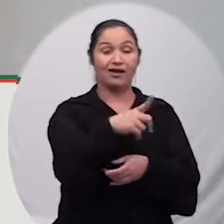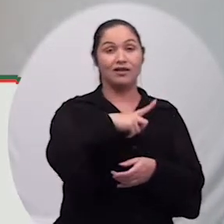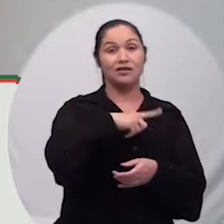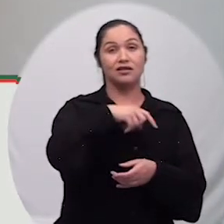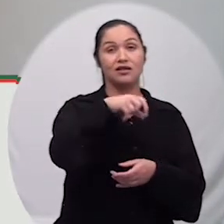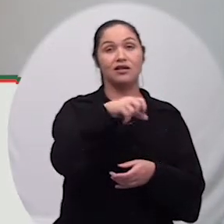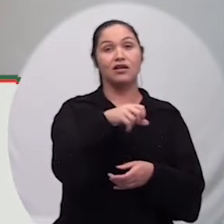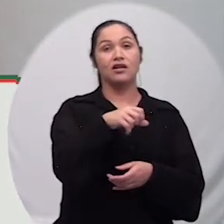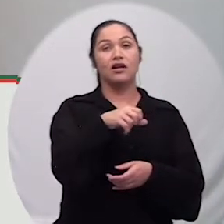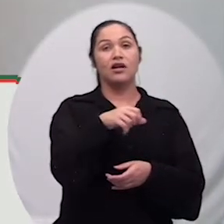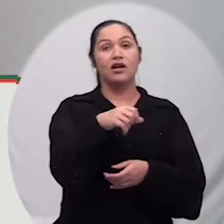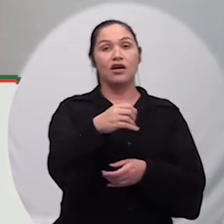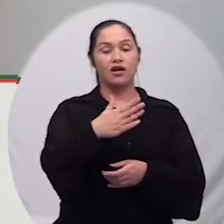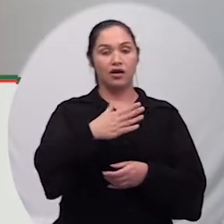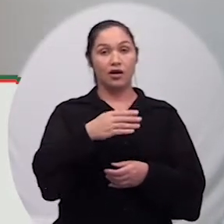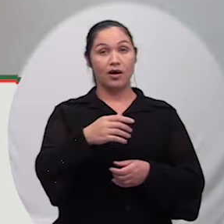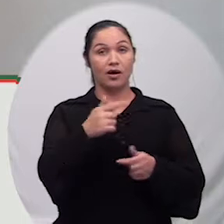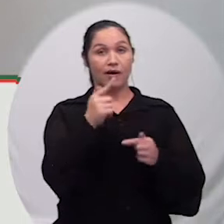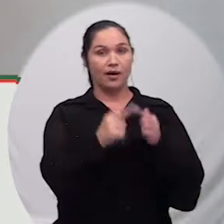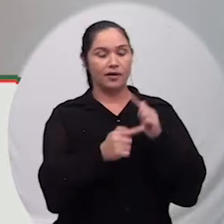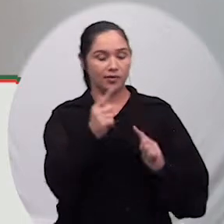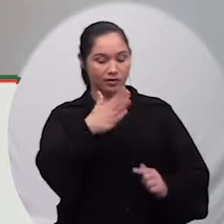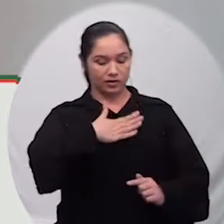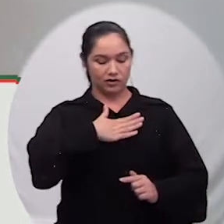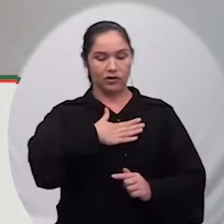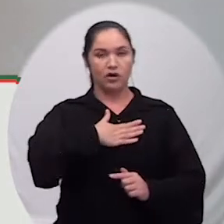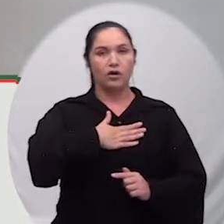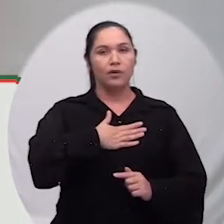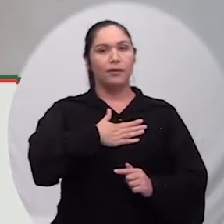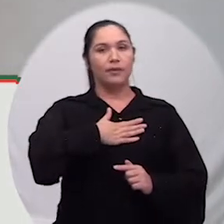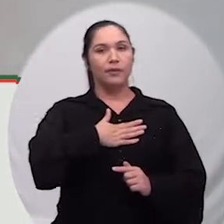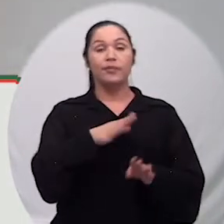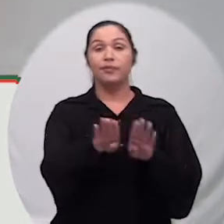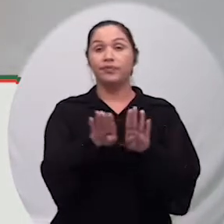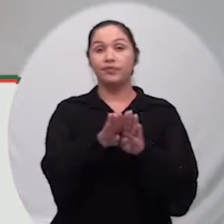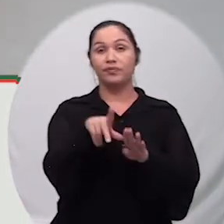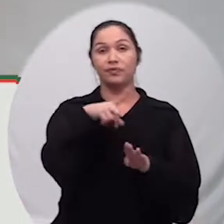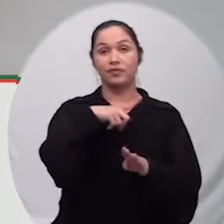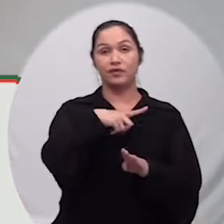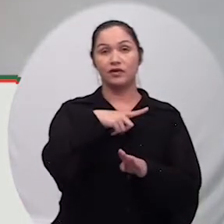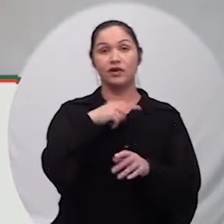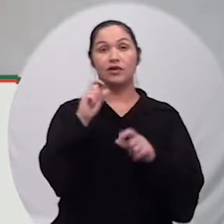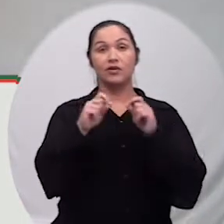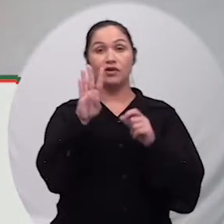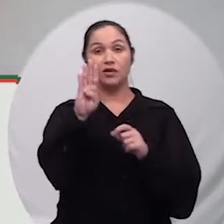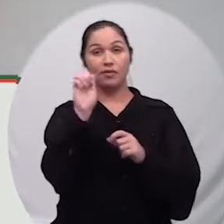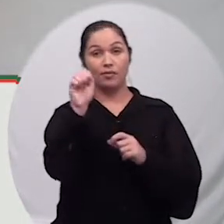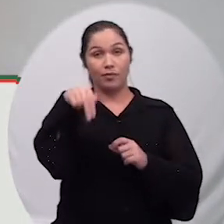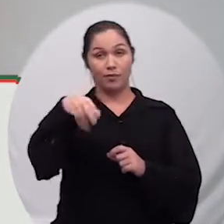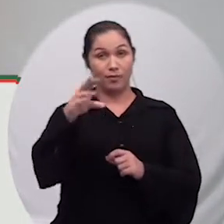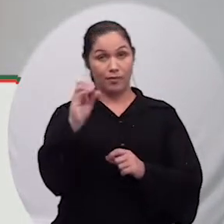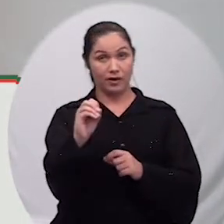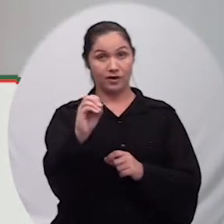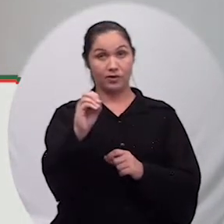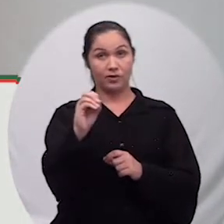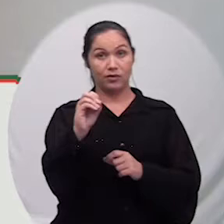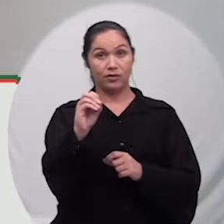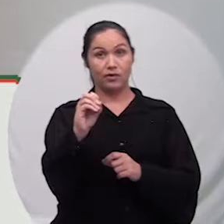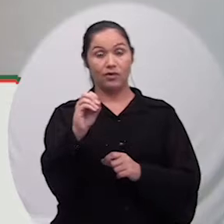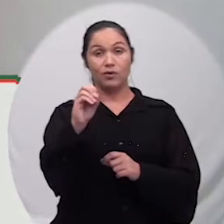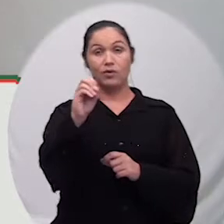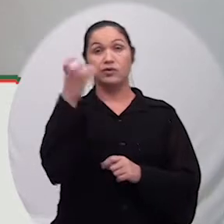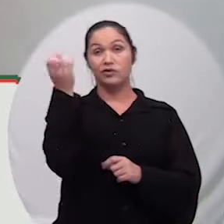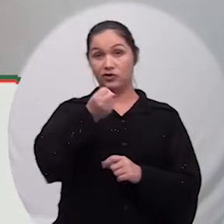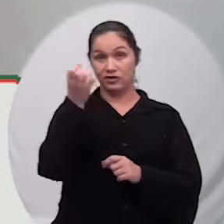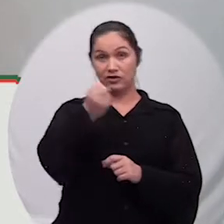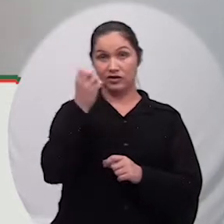monitores cardíacos, monitores respiratórios, também temos o banco de leite, que antes existia apenas um banco de